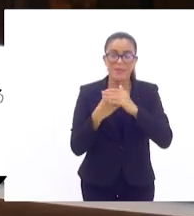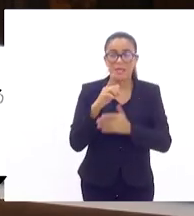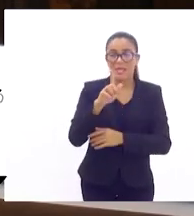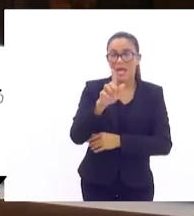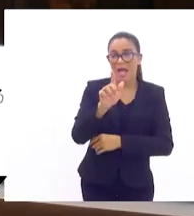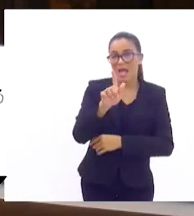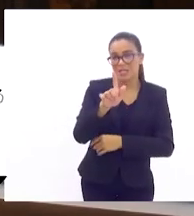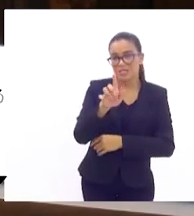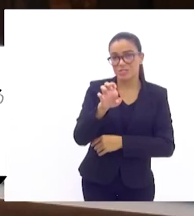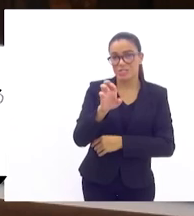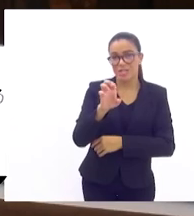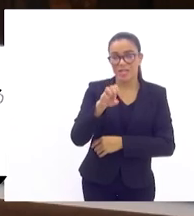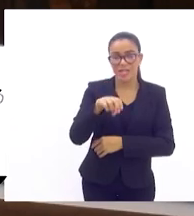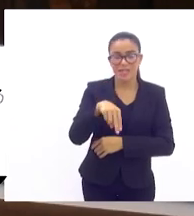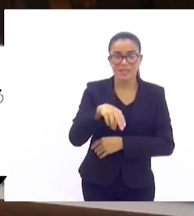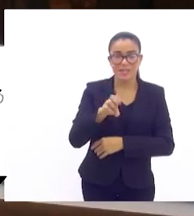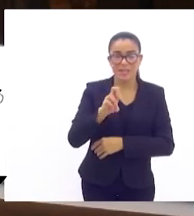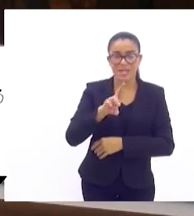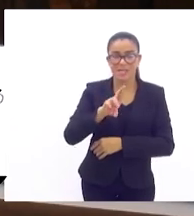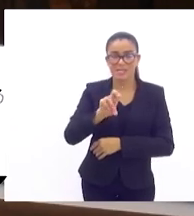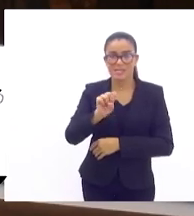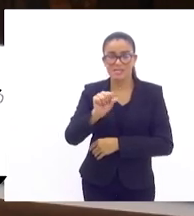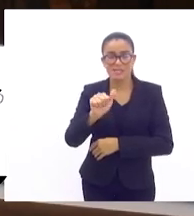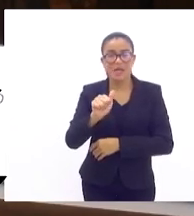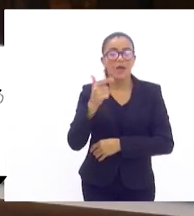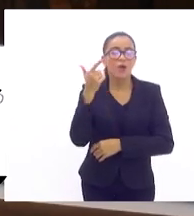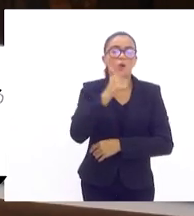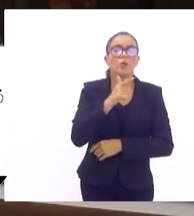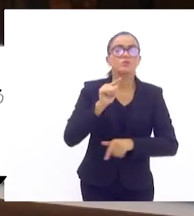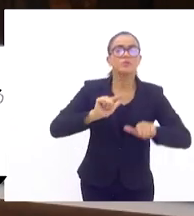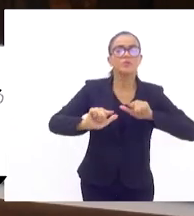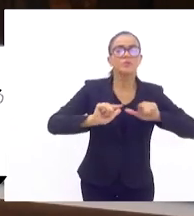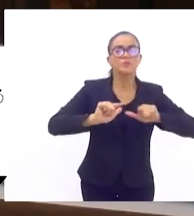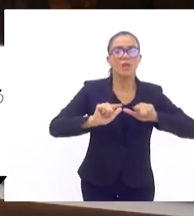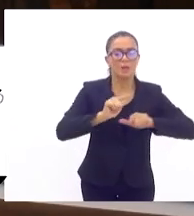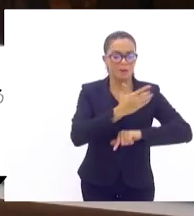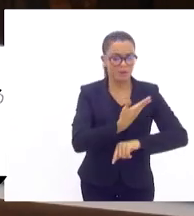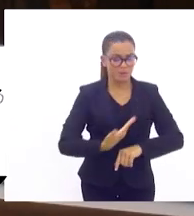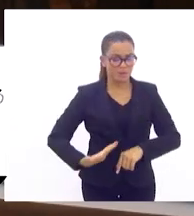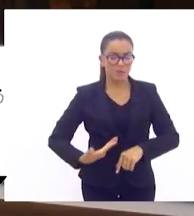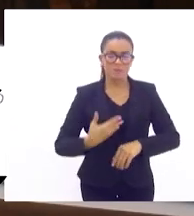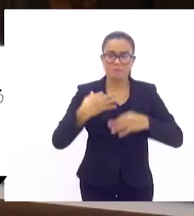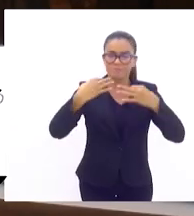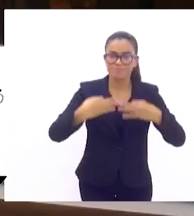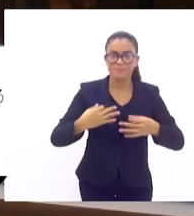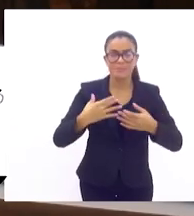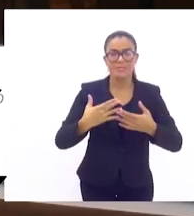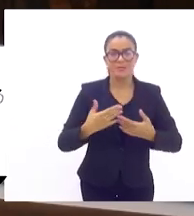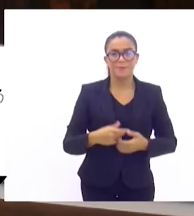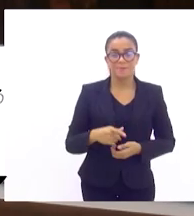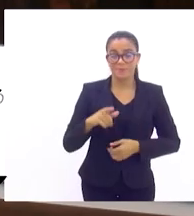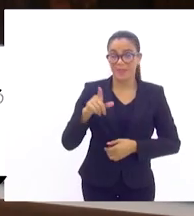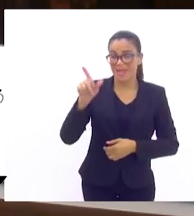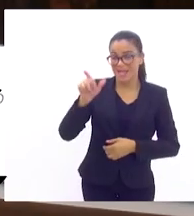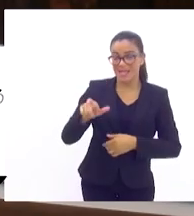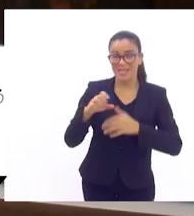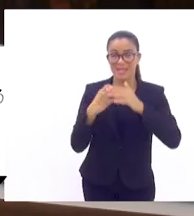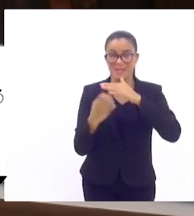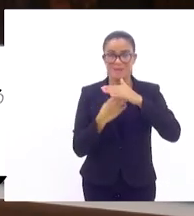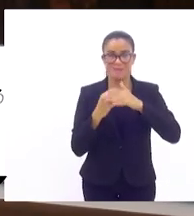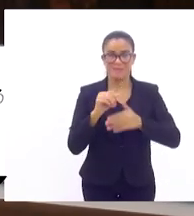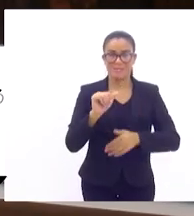Agenersa, é quase impossível a gente conseguir a prestação de um serviço público adequado. A Agenersa não pode